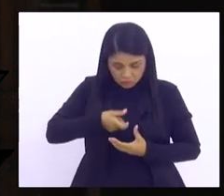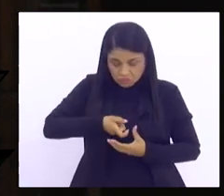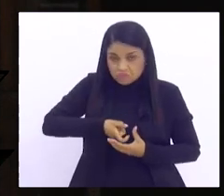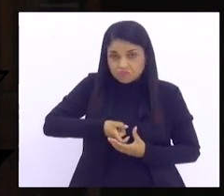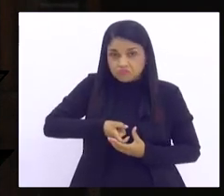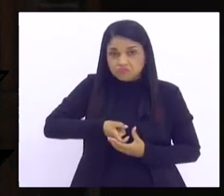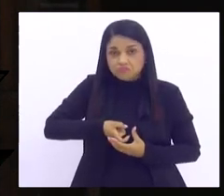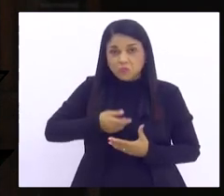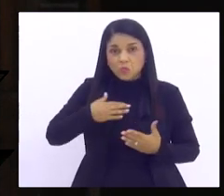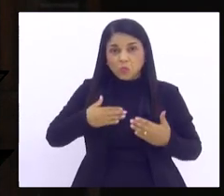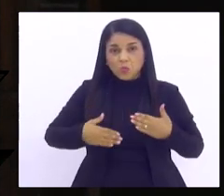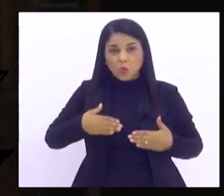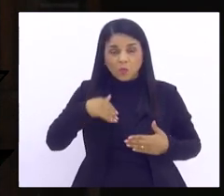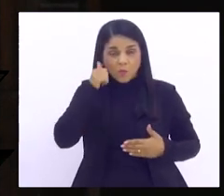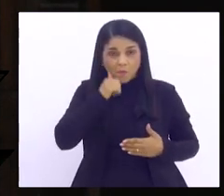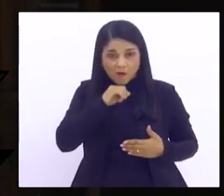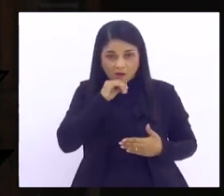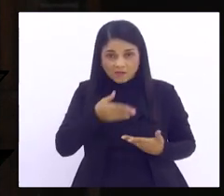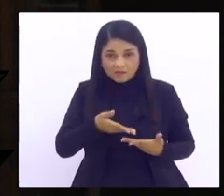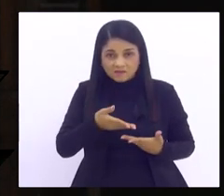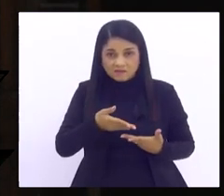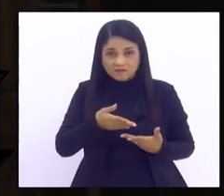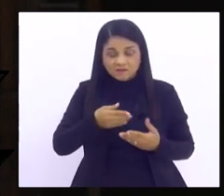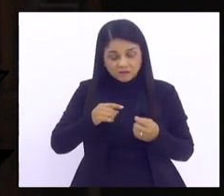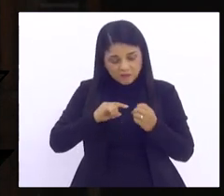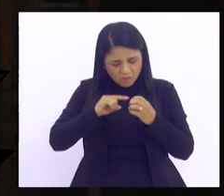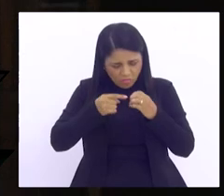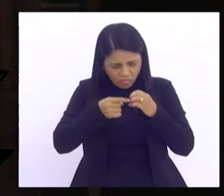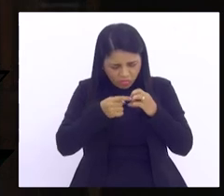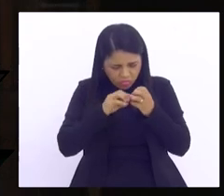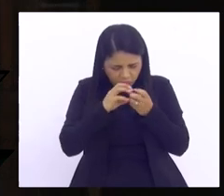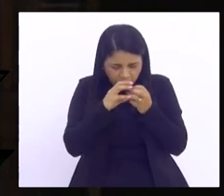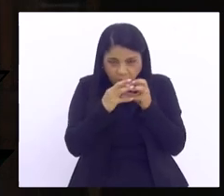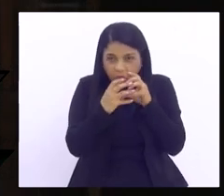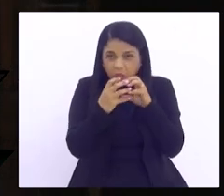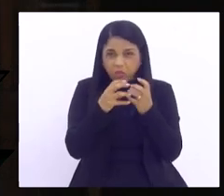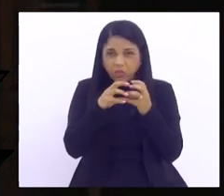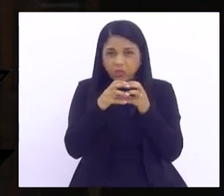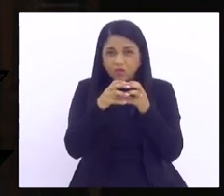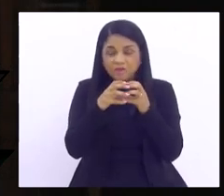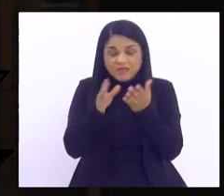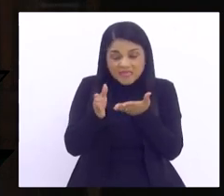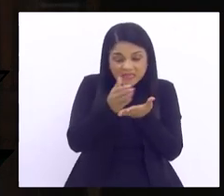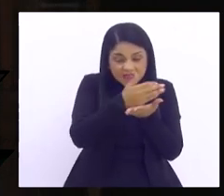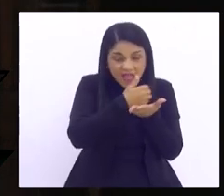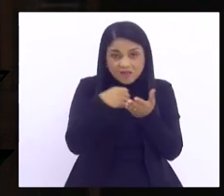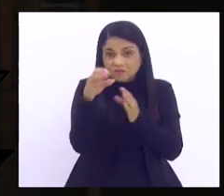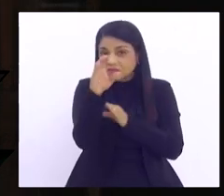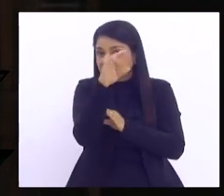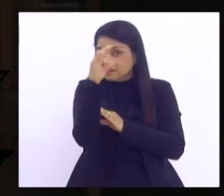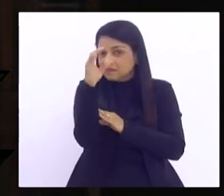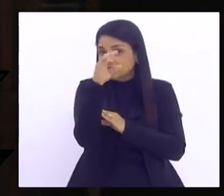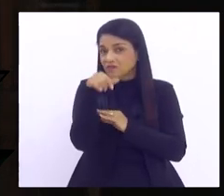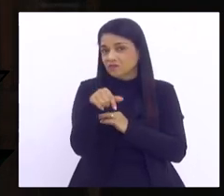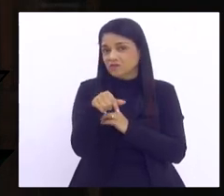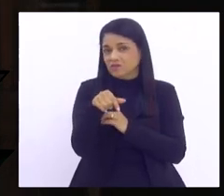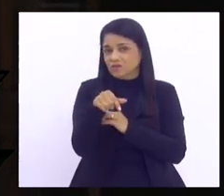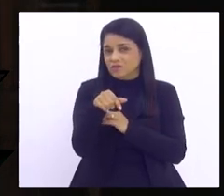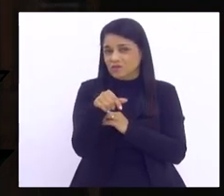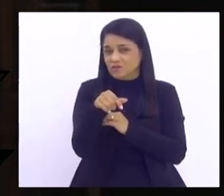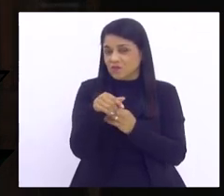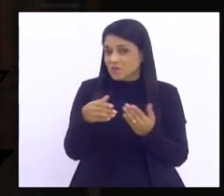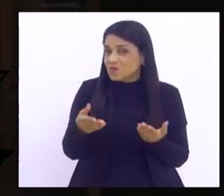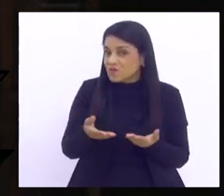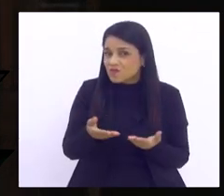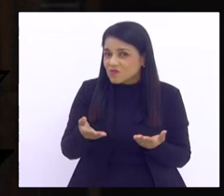A questão de uma nova vida começar com a concepção é dado científico, atual, não é objeto da